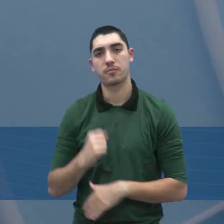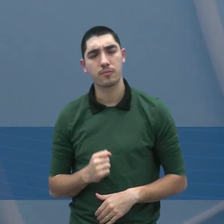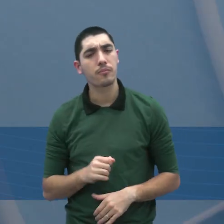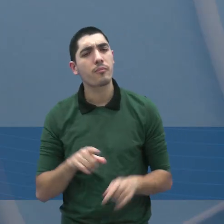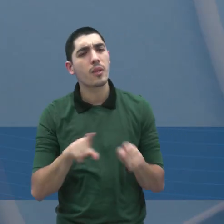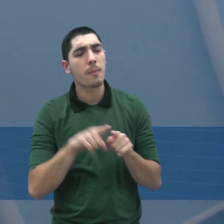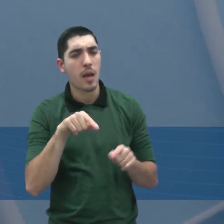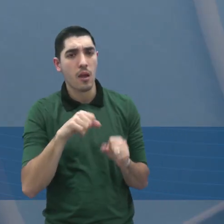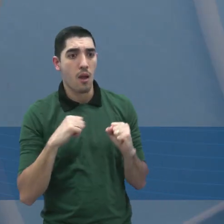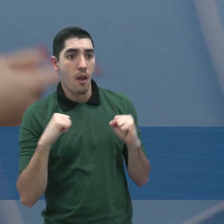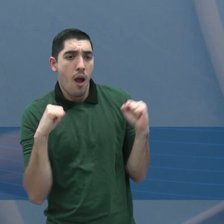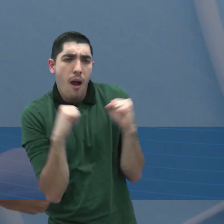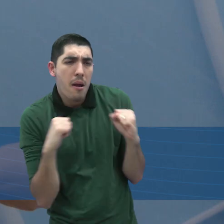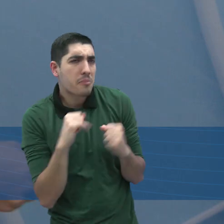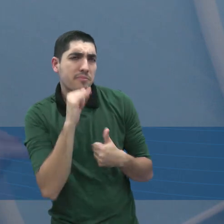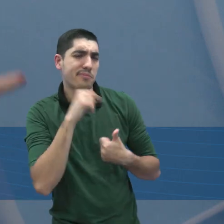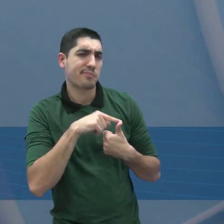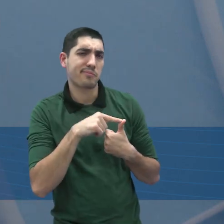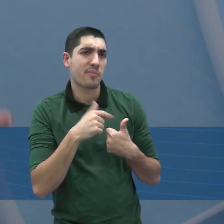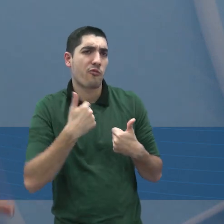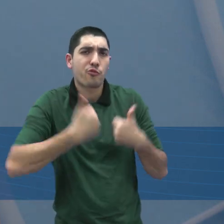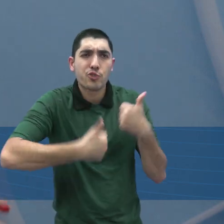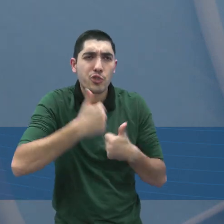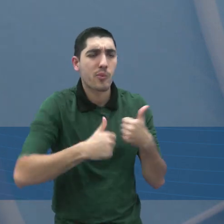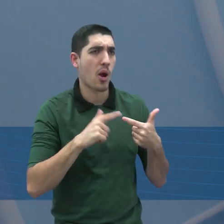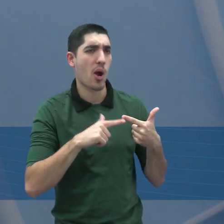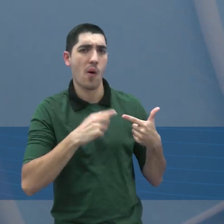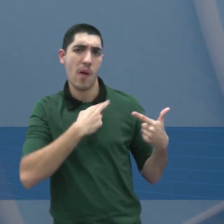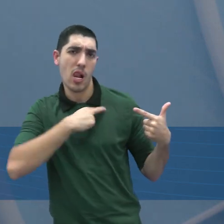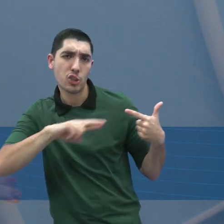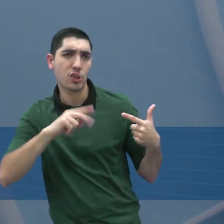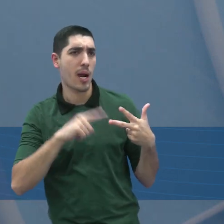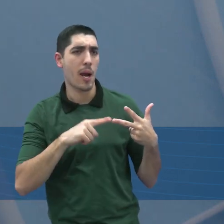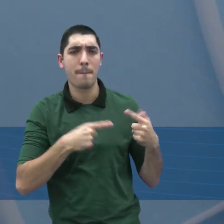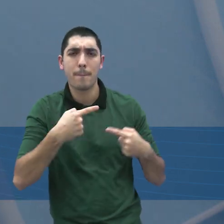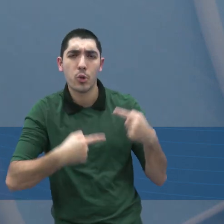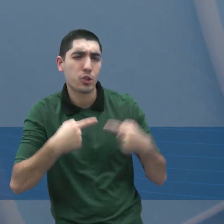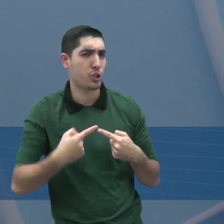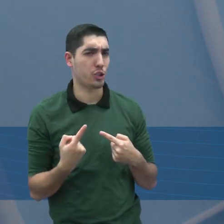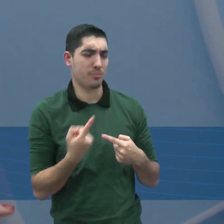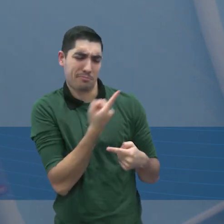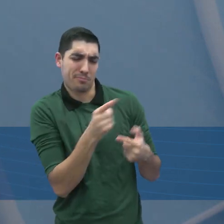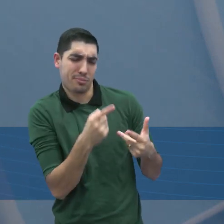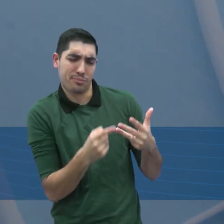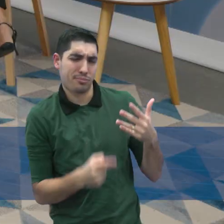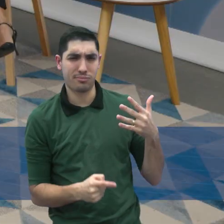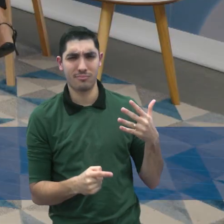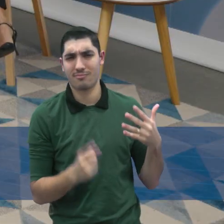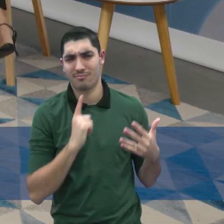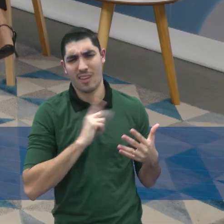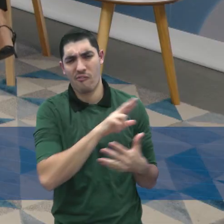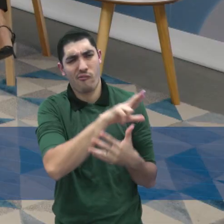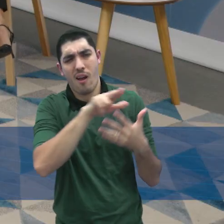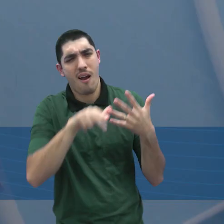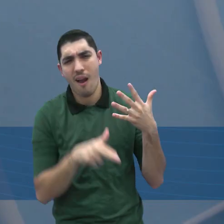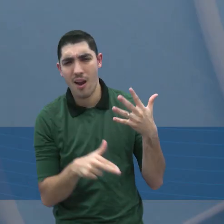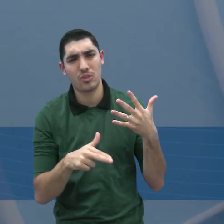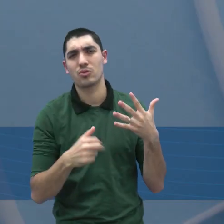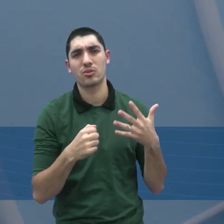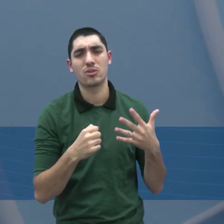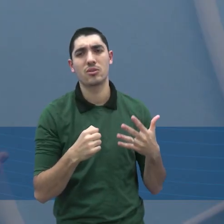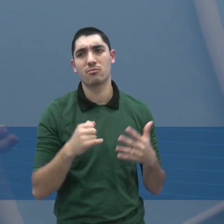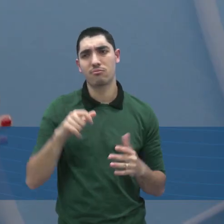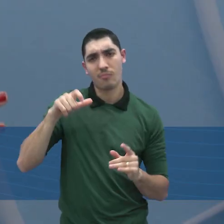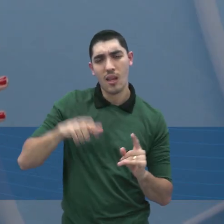qual setor, time de futebol, religião, política e tantos outros que a gente vê por aí, de um fã para